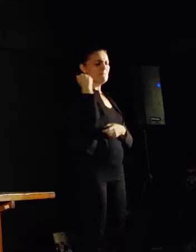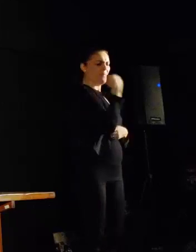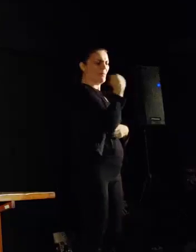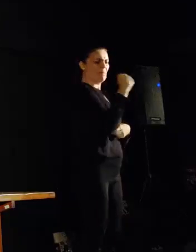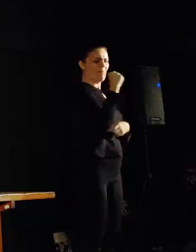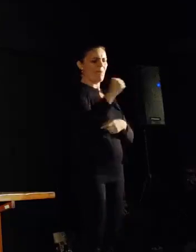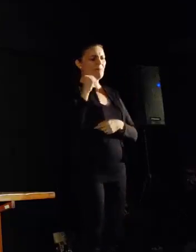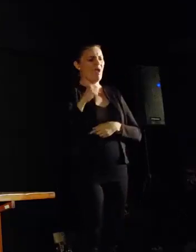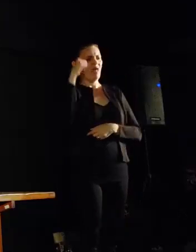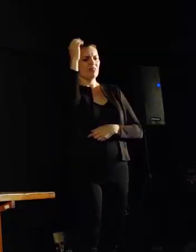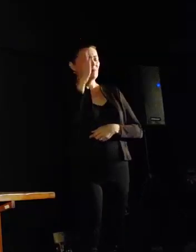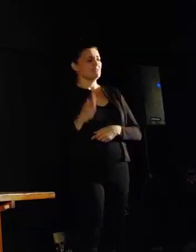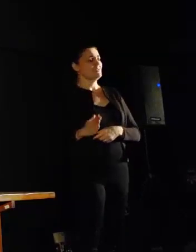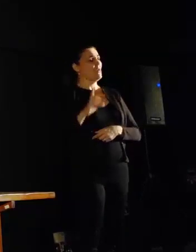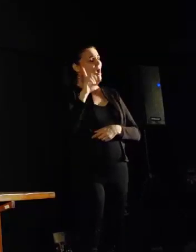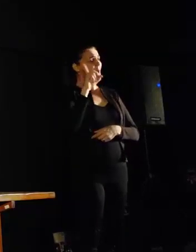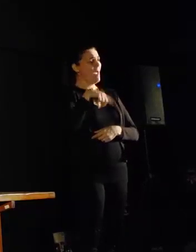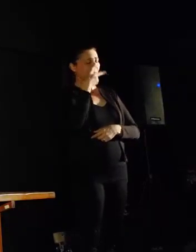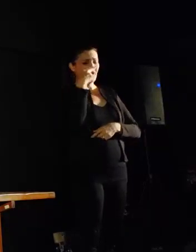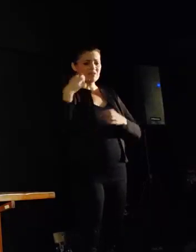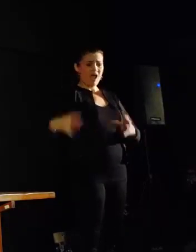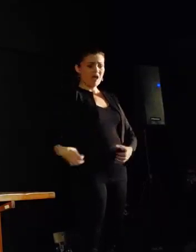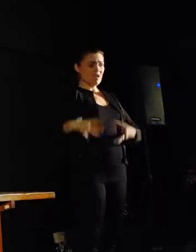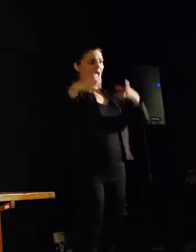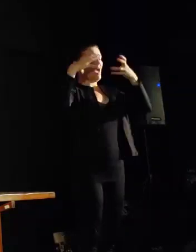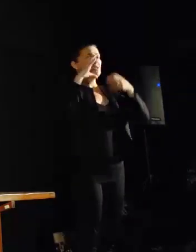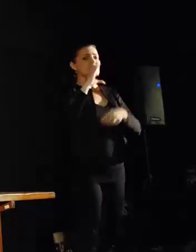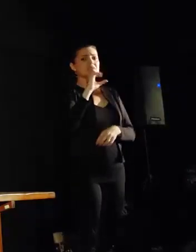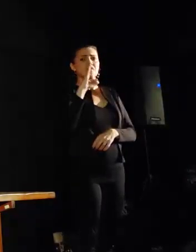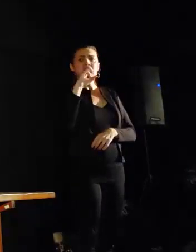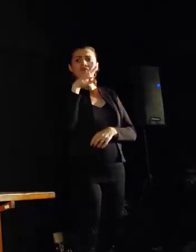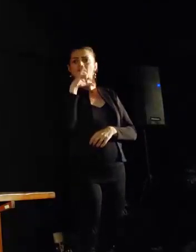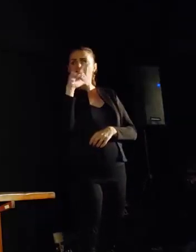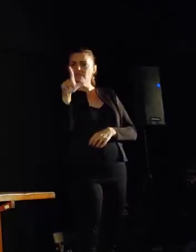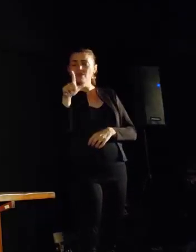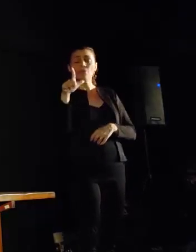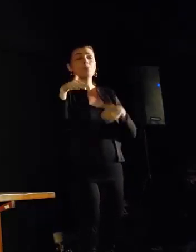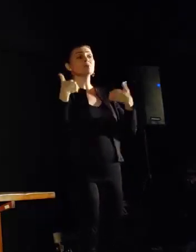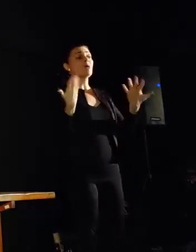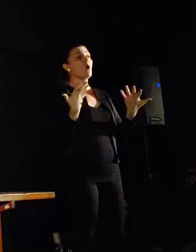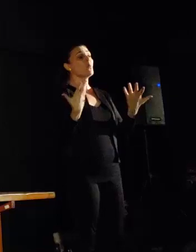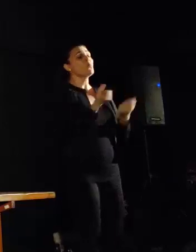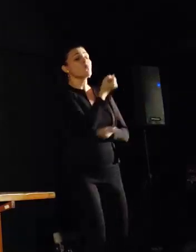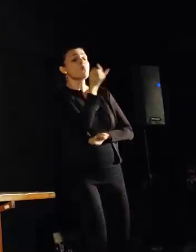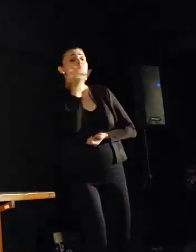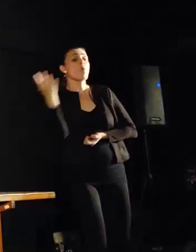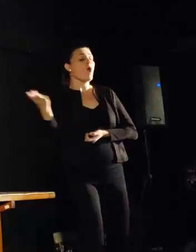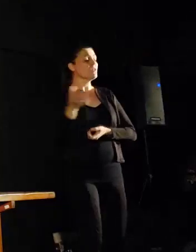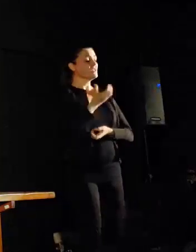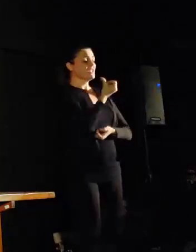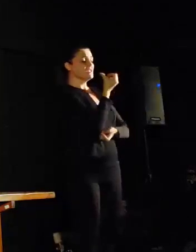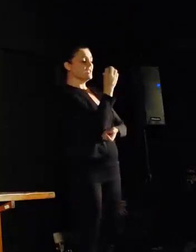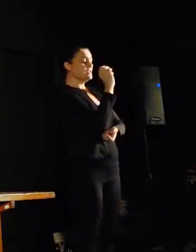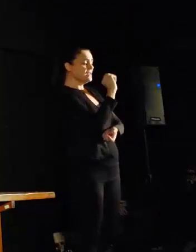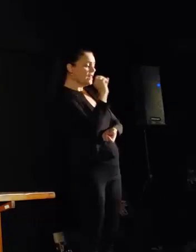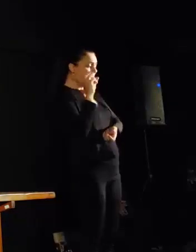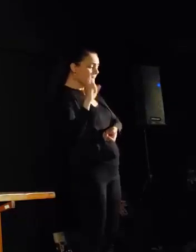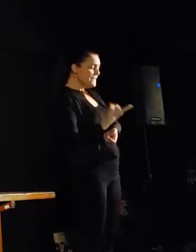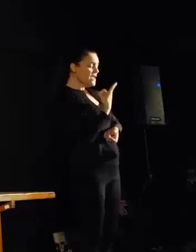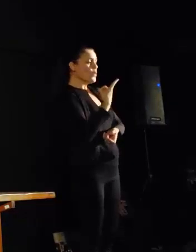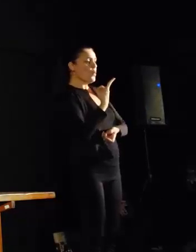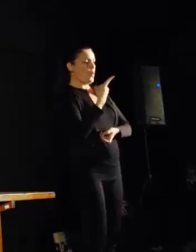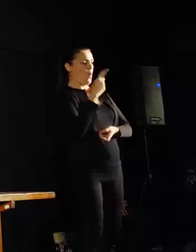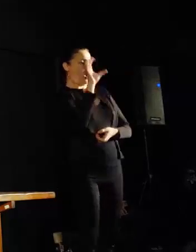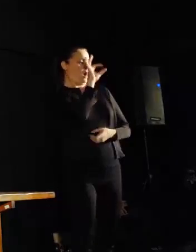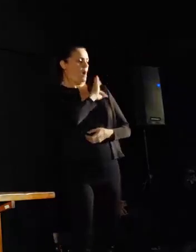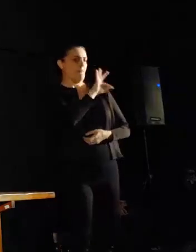temos aqui, muito interessante, 60 mil pessoas, então vamos começar a perguntar, e quantas a polícia matou dessa brincadeira? E quantos são